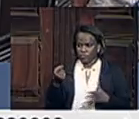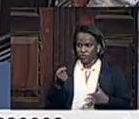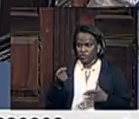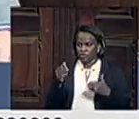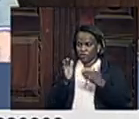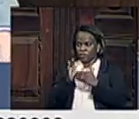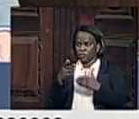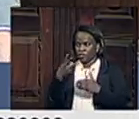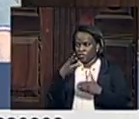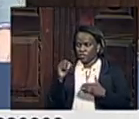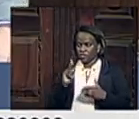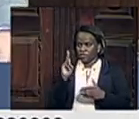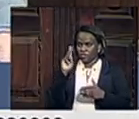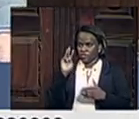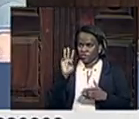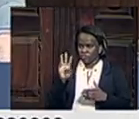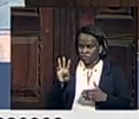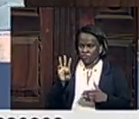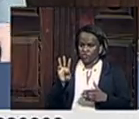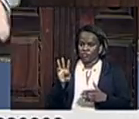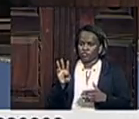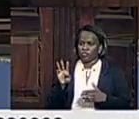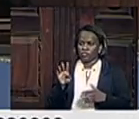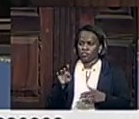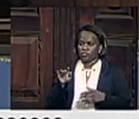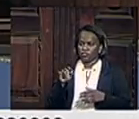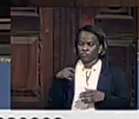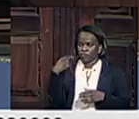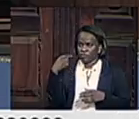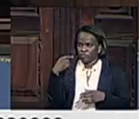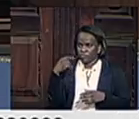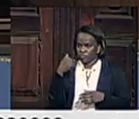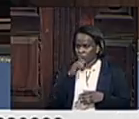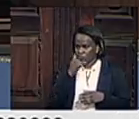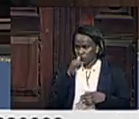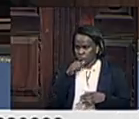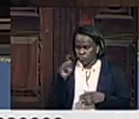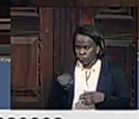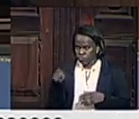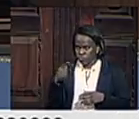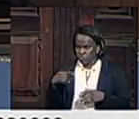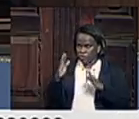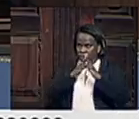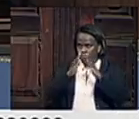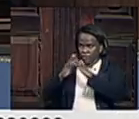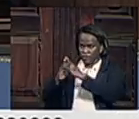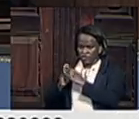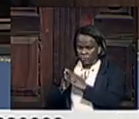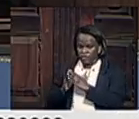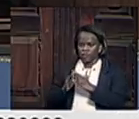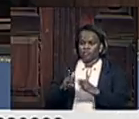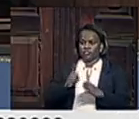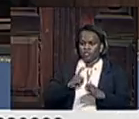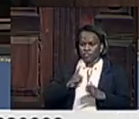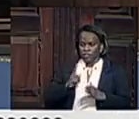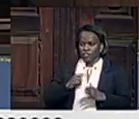a 300 quilowatts de consumo de energia residencial, você vai passar